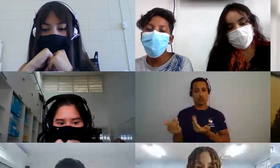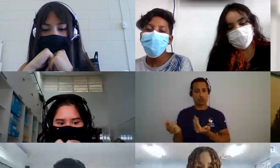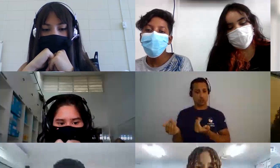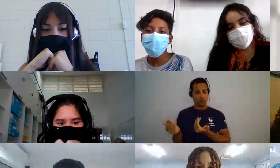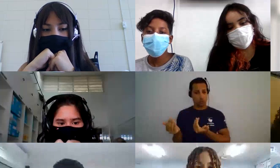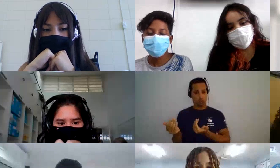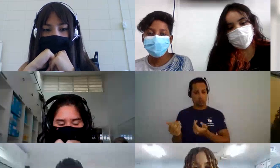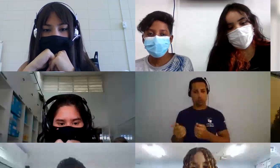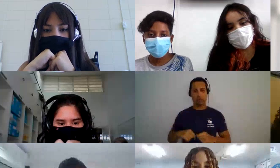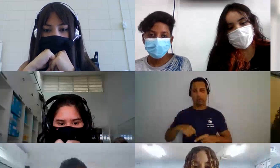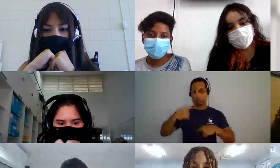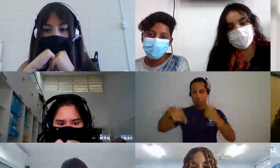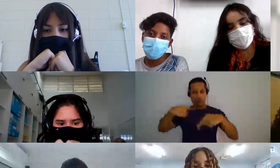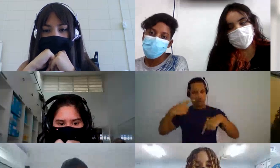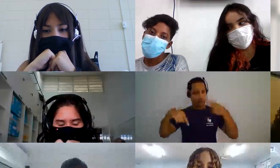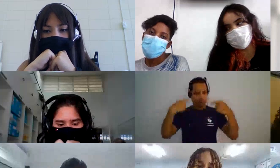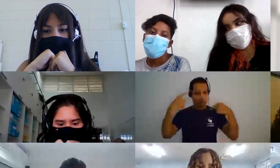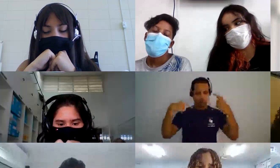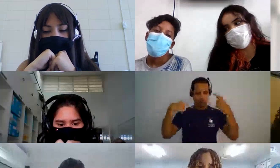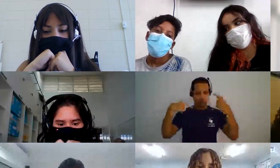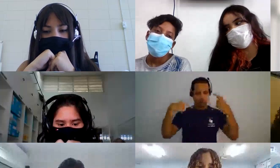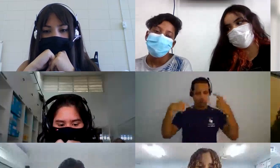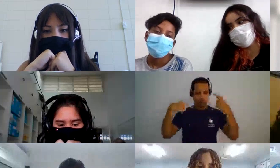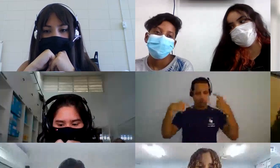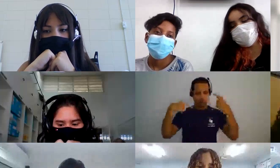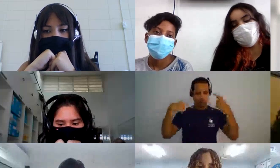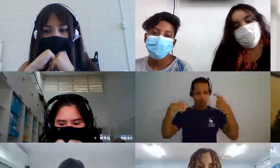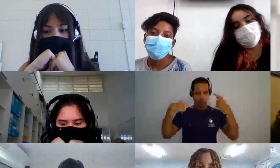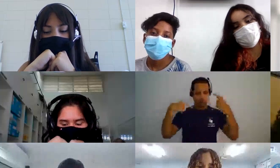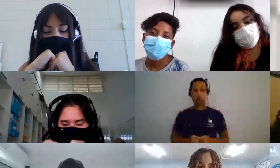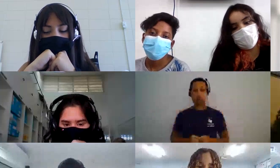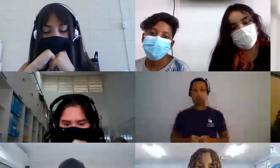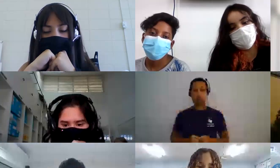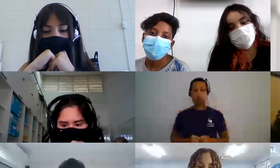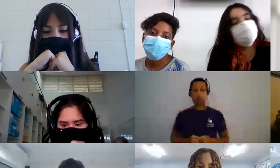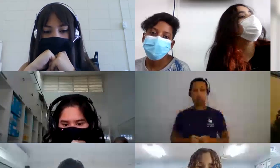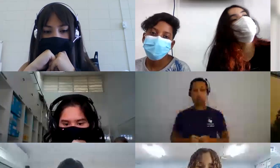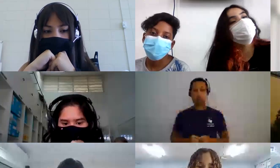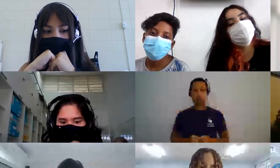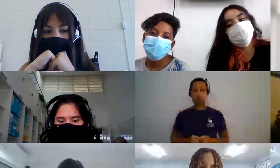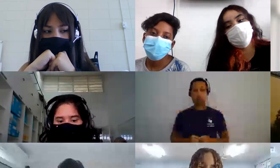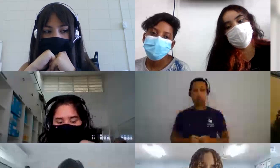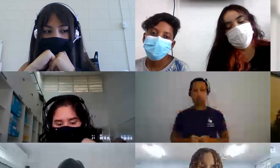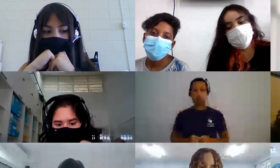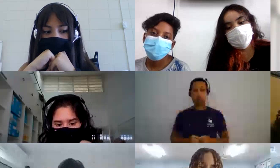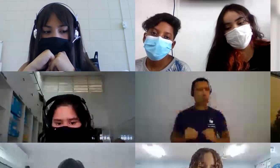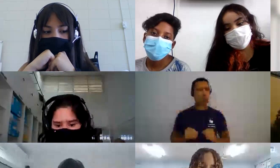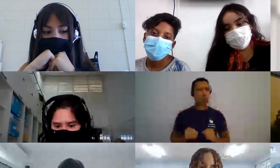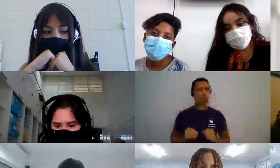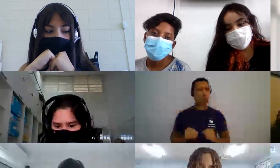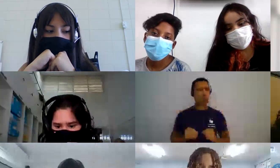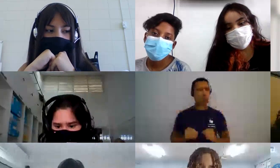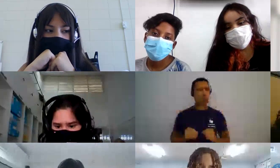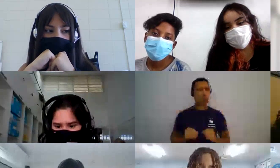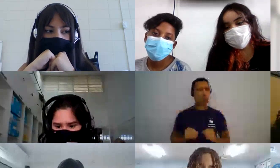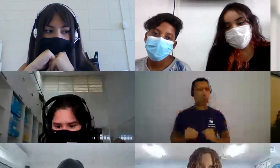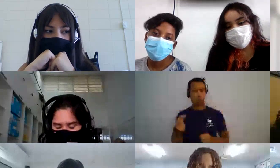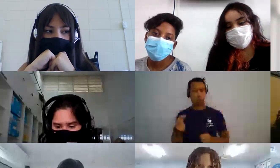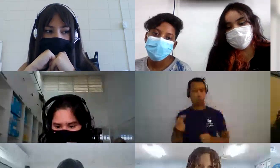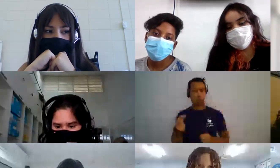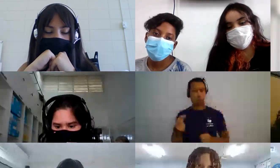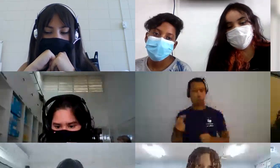relógio maluco. Não sei se vocês já foram em algum show, assim, ou já viram alguma reportagem de um show.